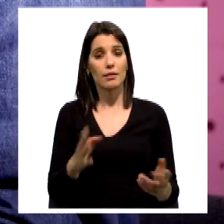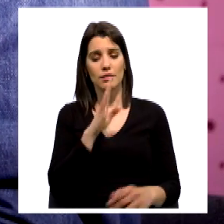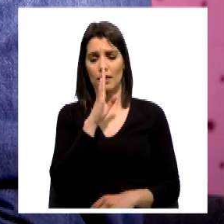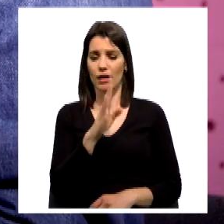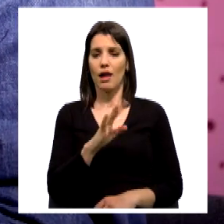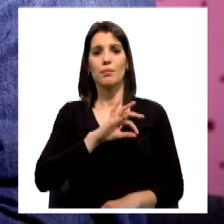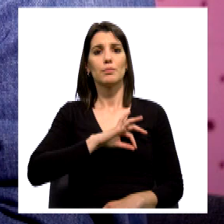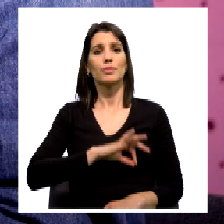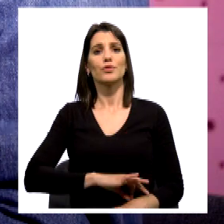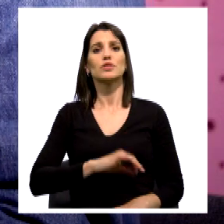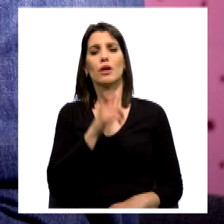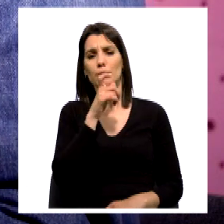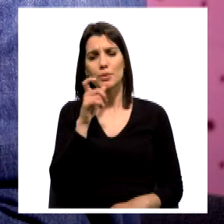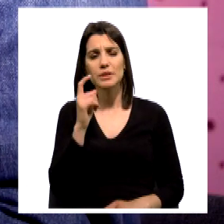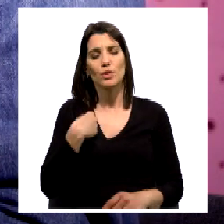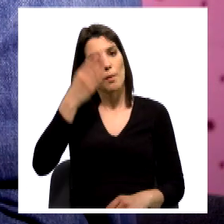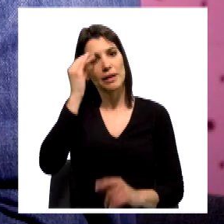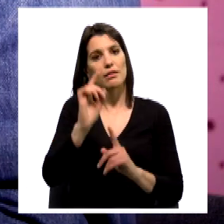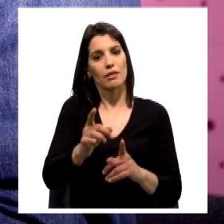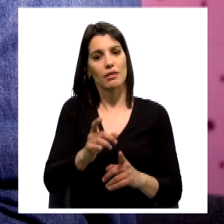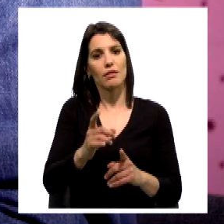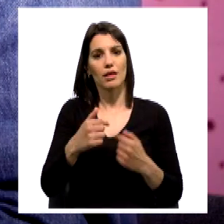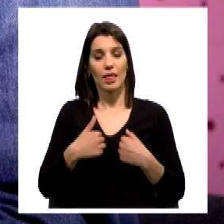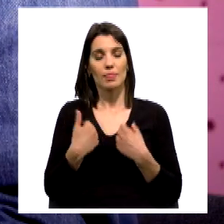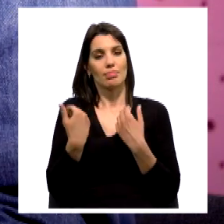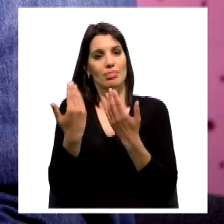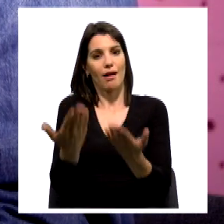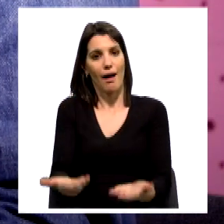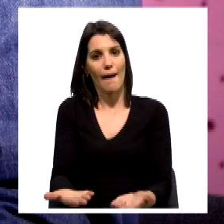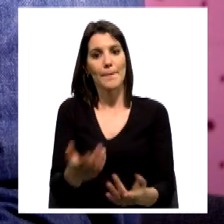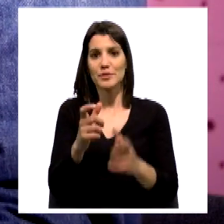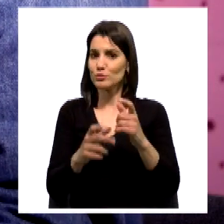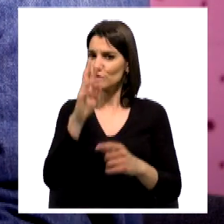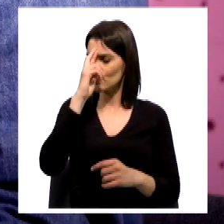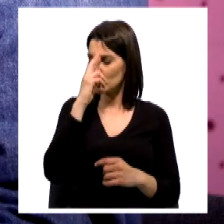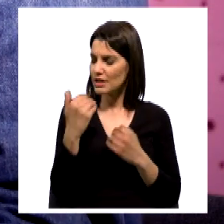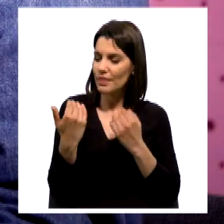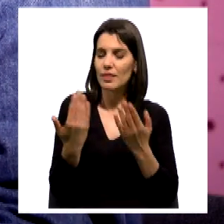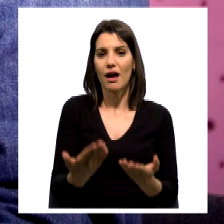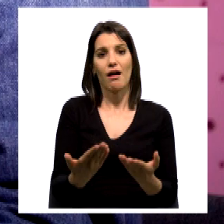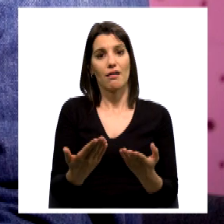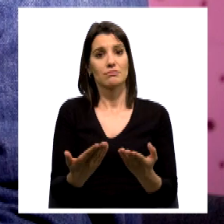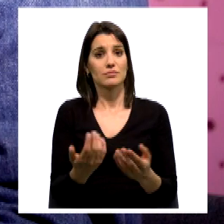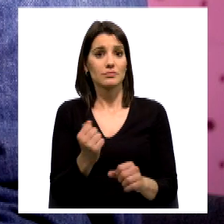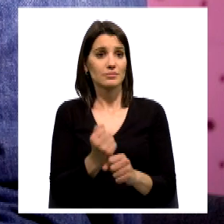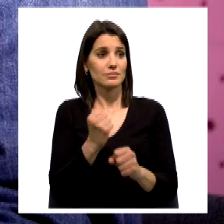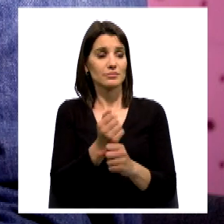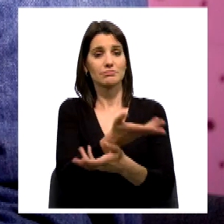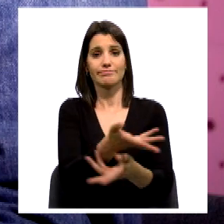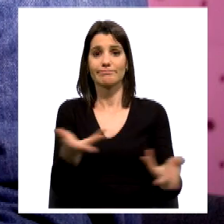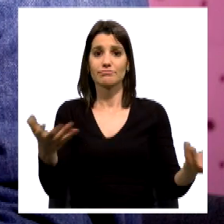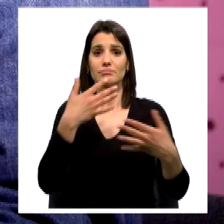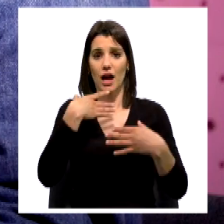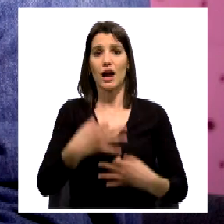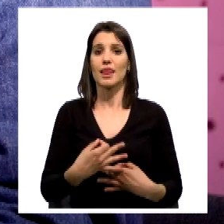eu aprendi ali era muito o compromisso que as pessoas, a dádiva e a entrega que as pessoas tinham para com aquilo